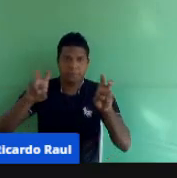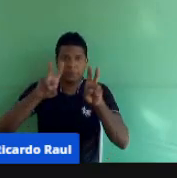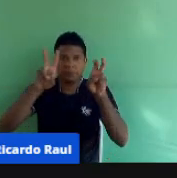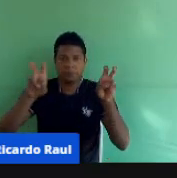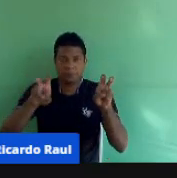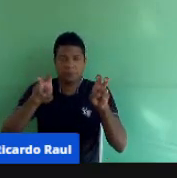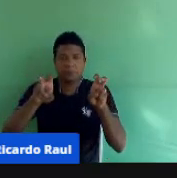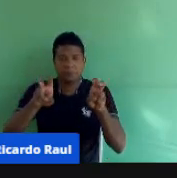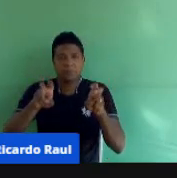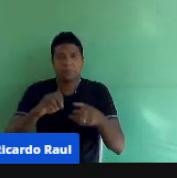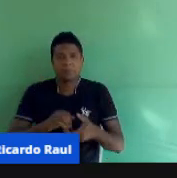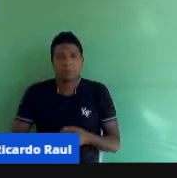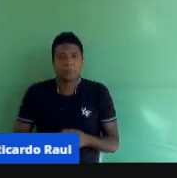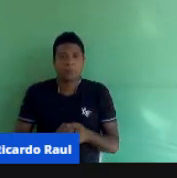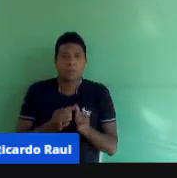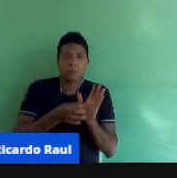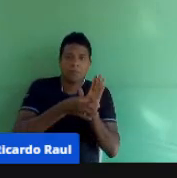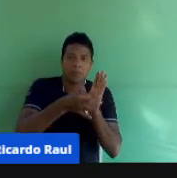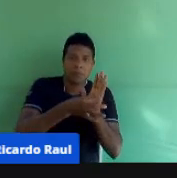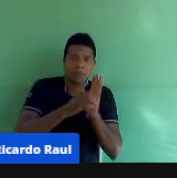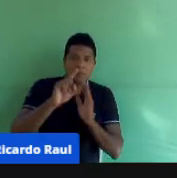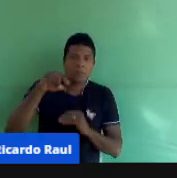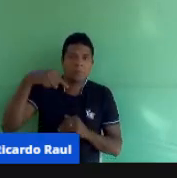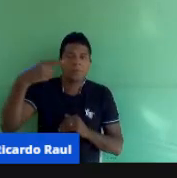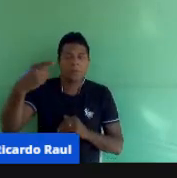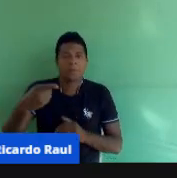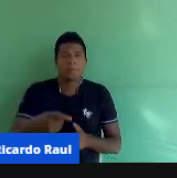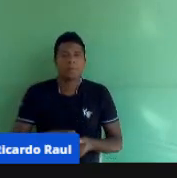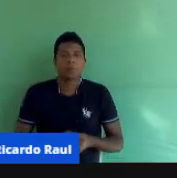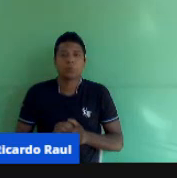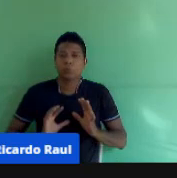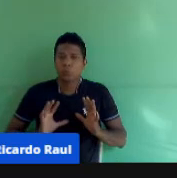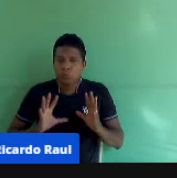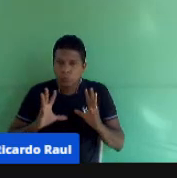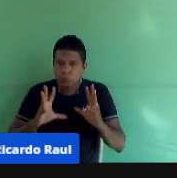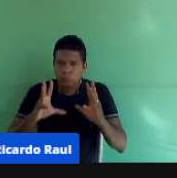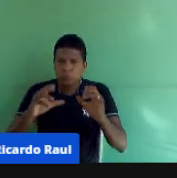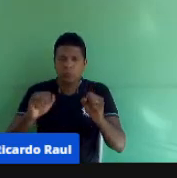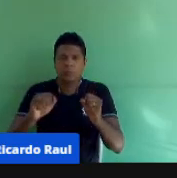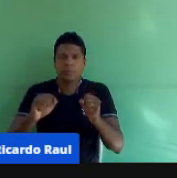algumas recomendações ao final da fala, enfim, tudo isso